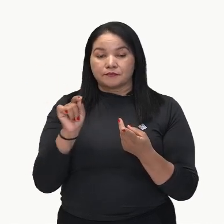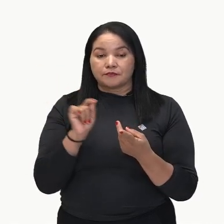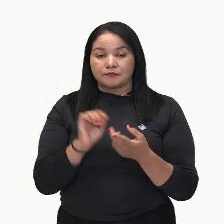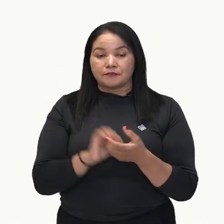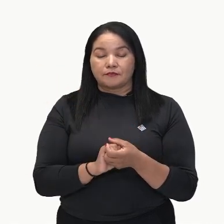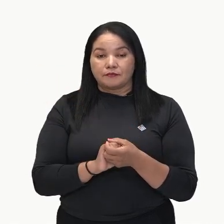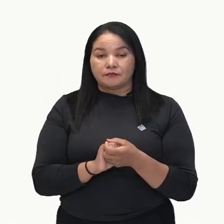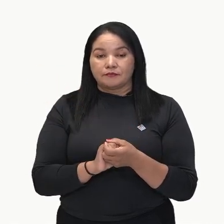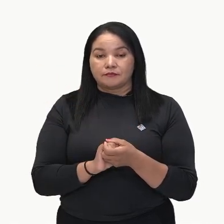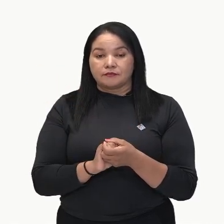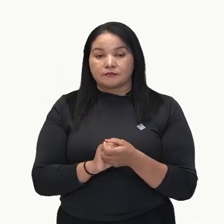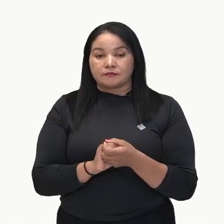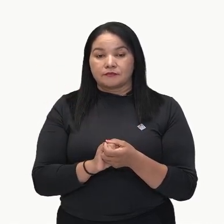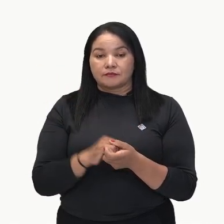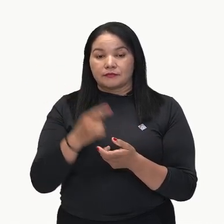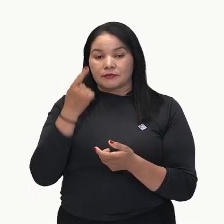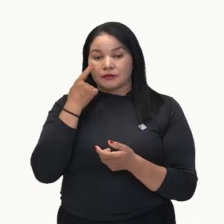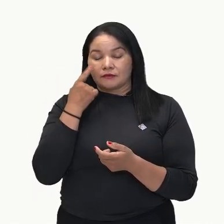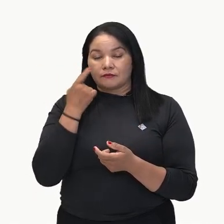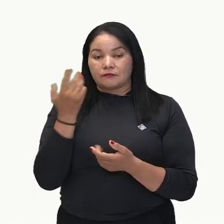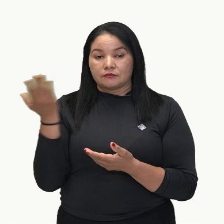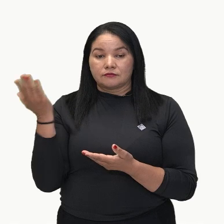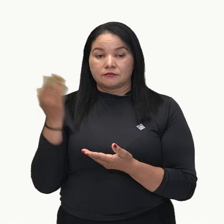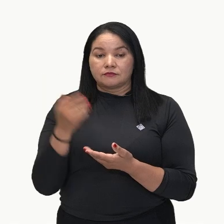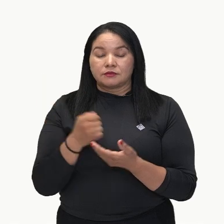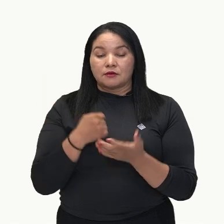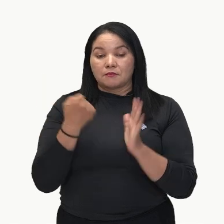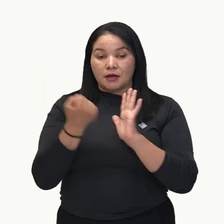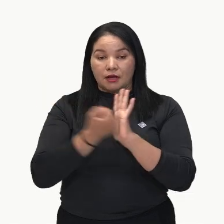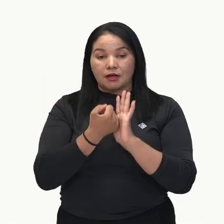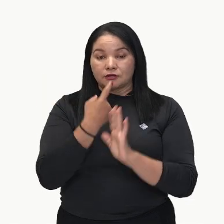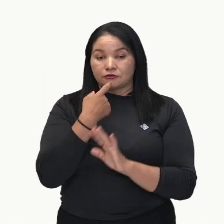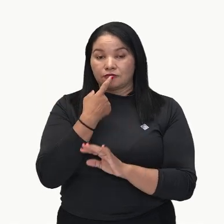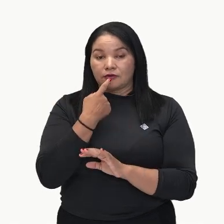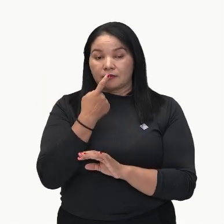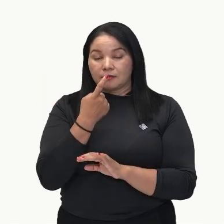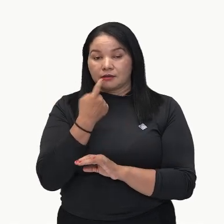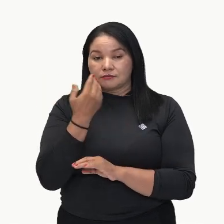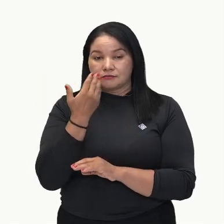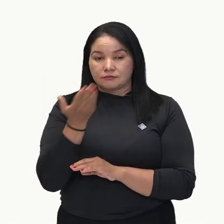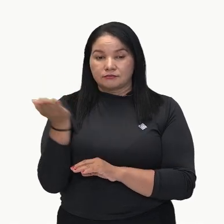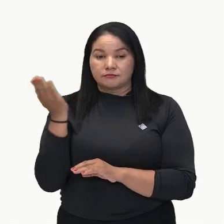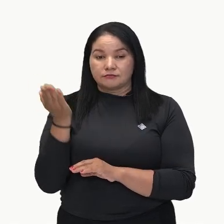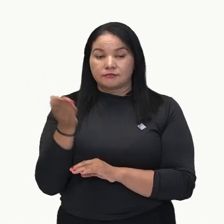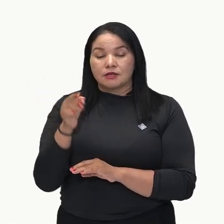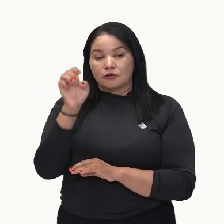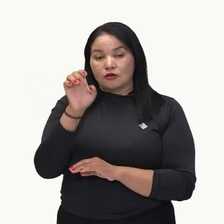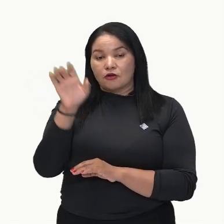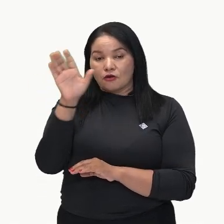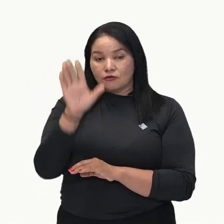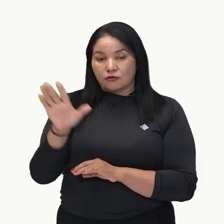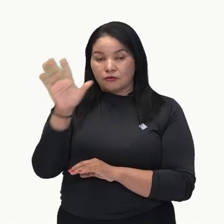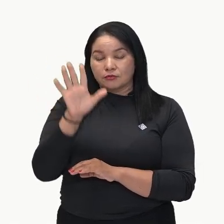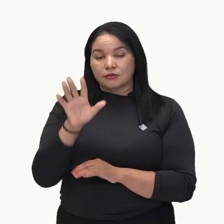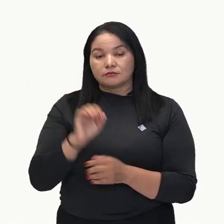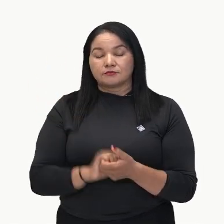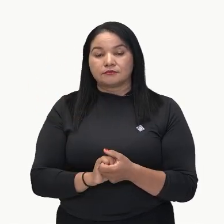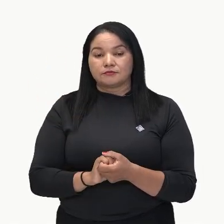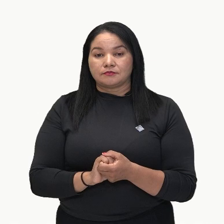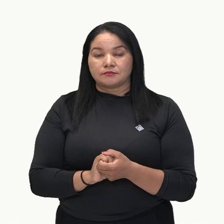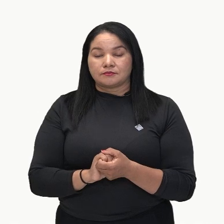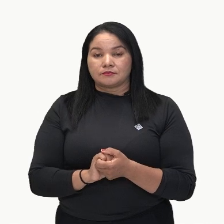a gente pode verificar nessa região a Europa